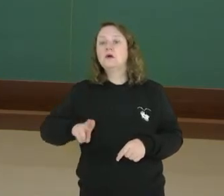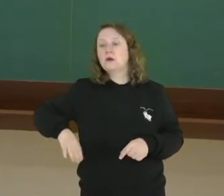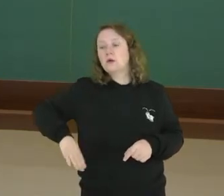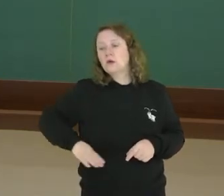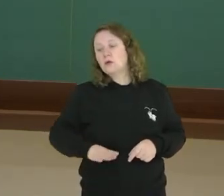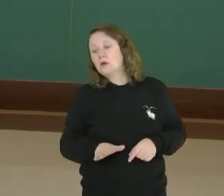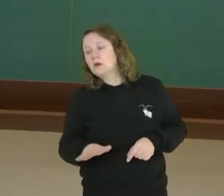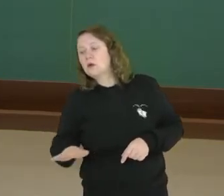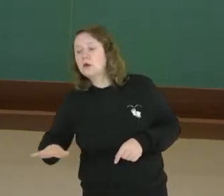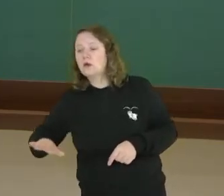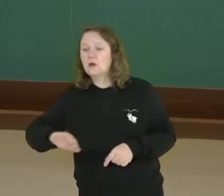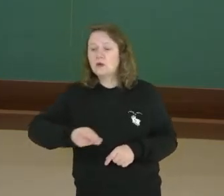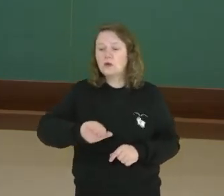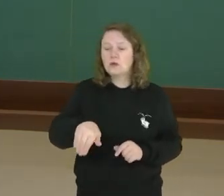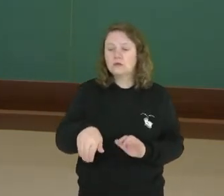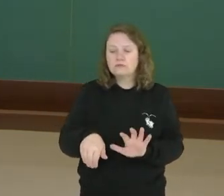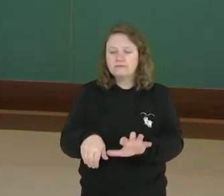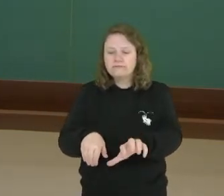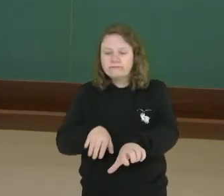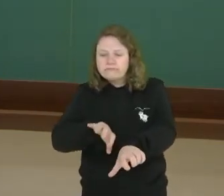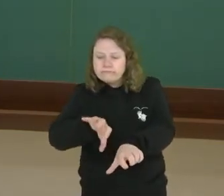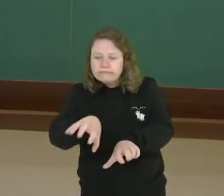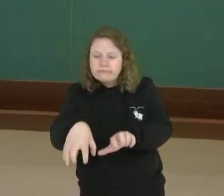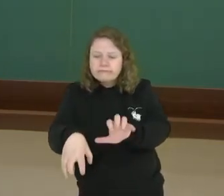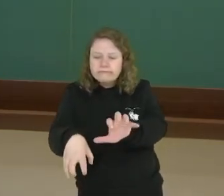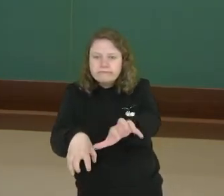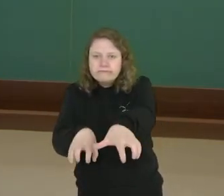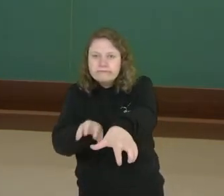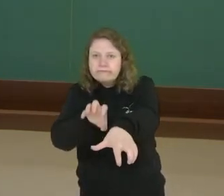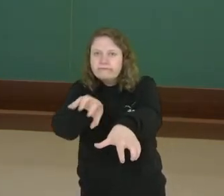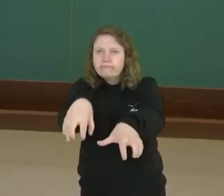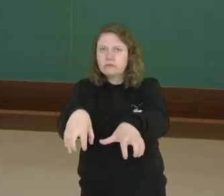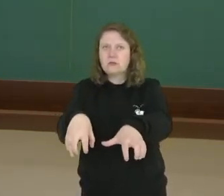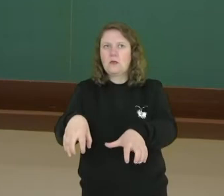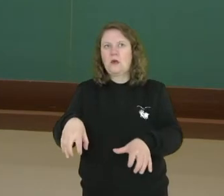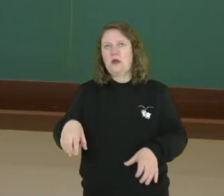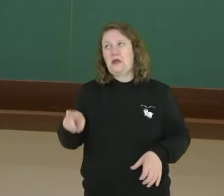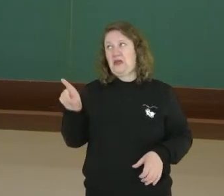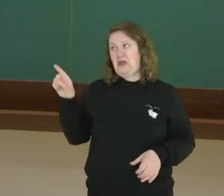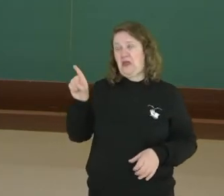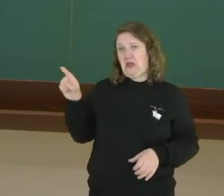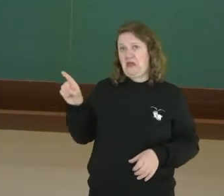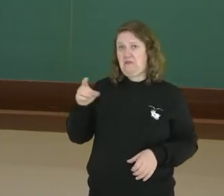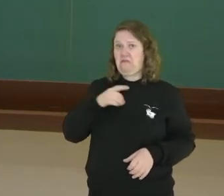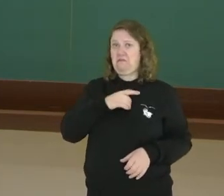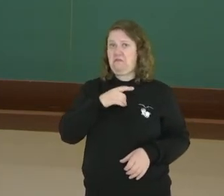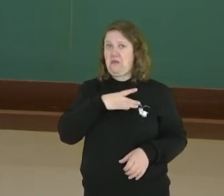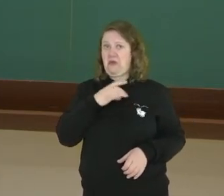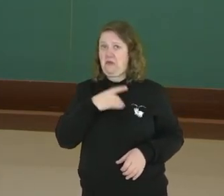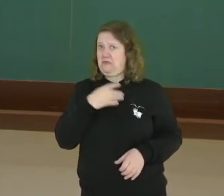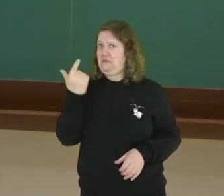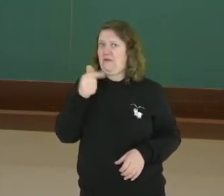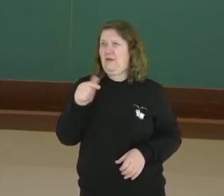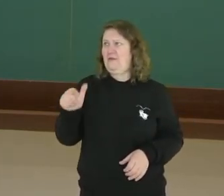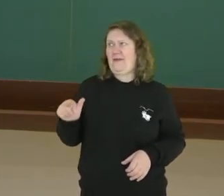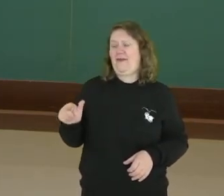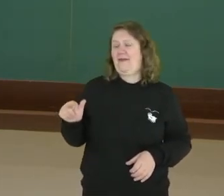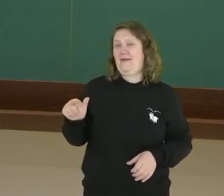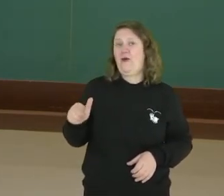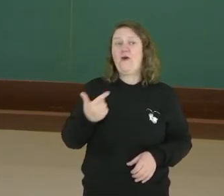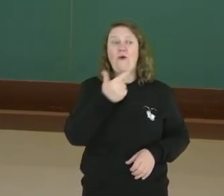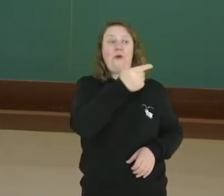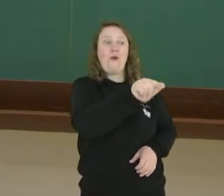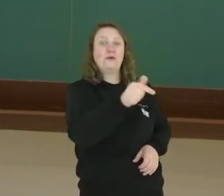né? Apesar que ele não tem muito ali que se defender não, né? Ele, a gente precisa, os outros seres vivos precisam